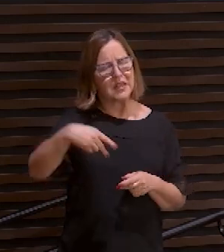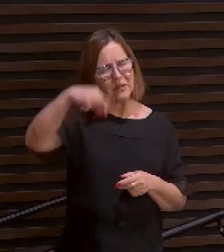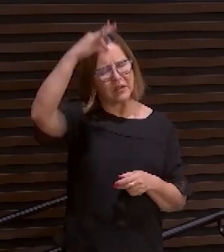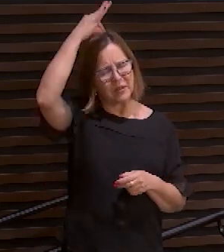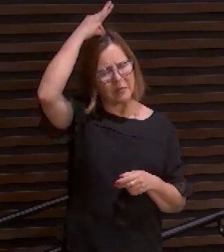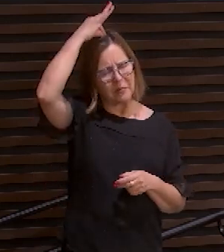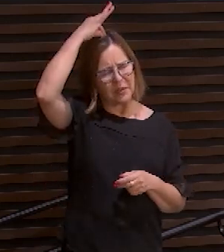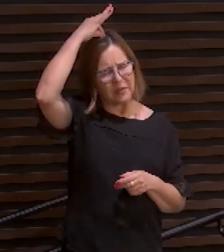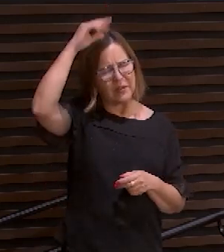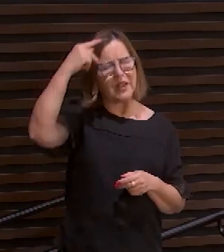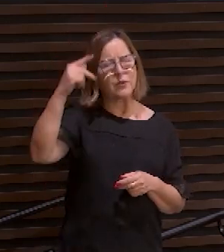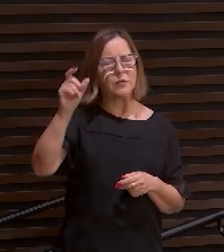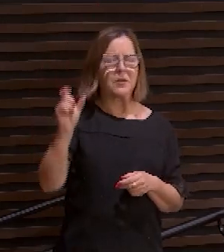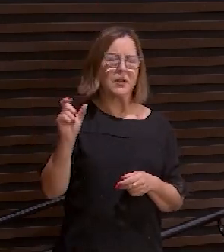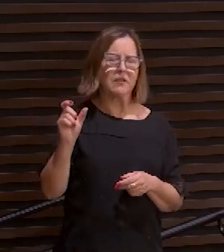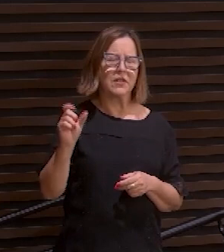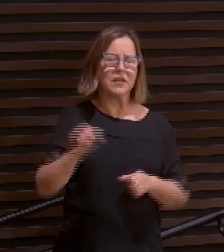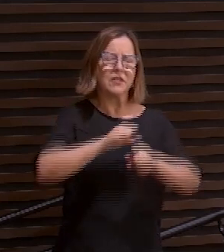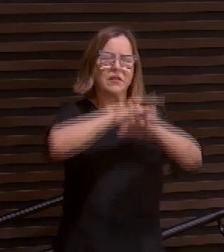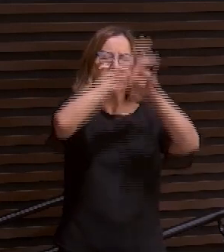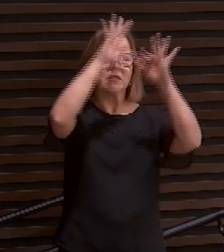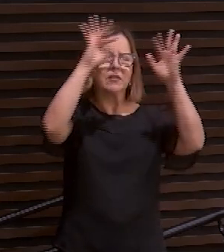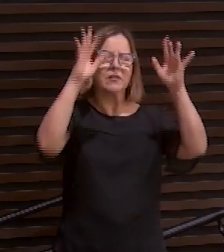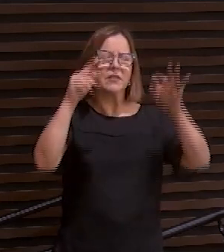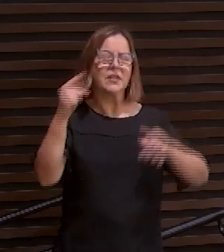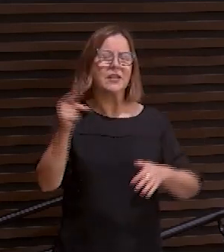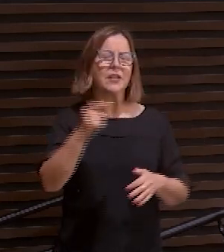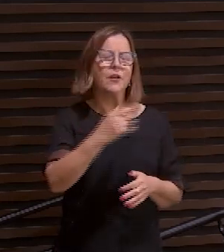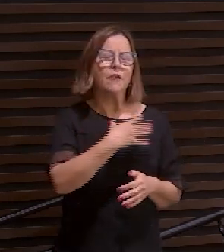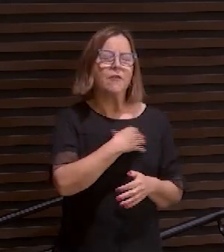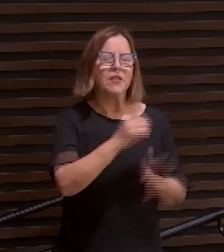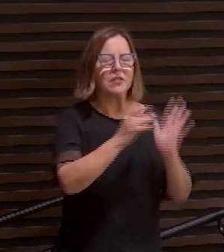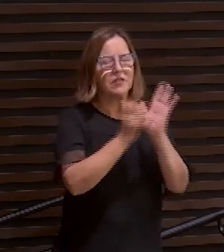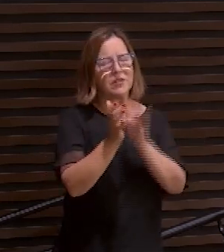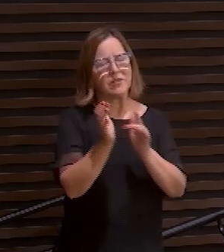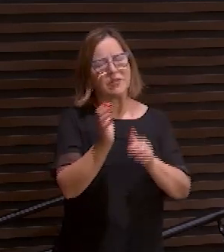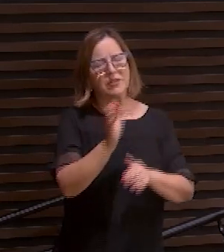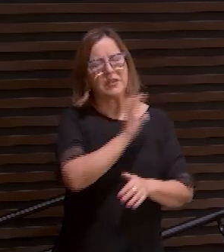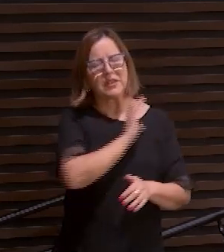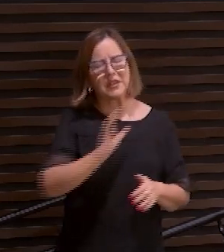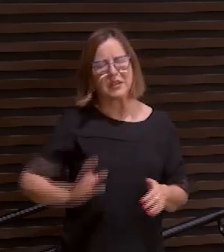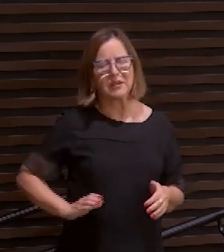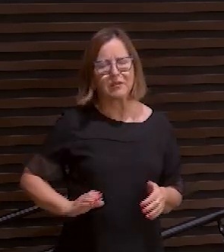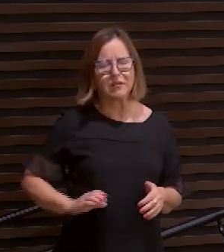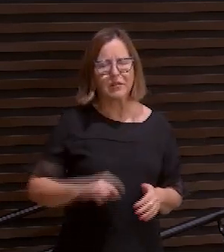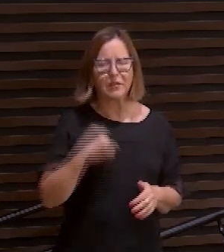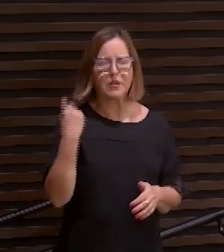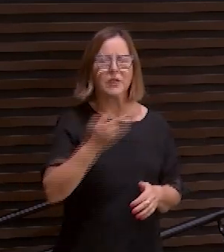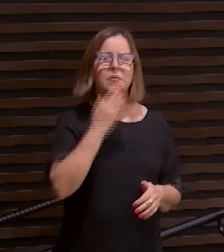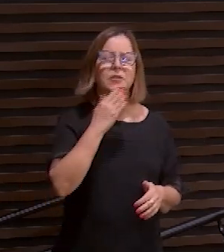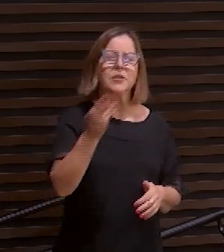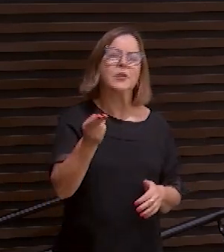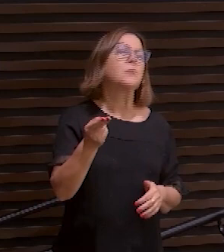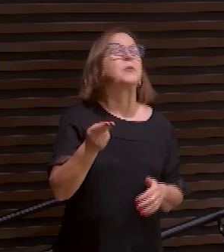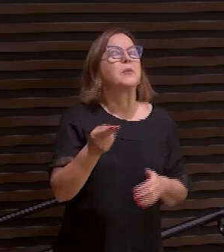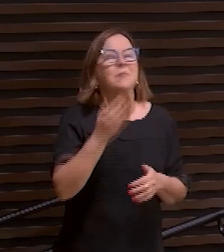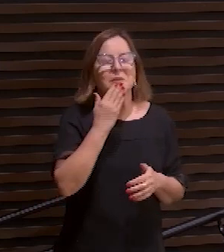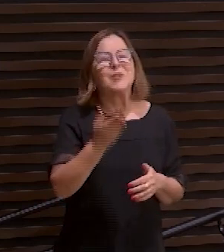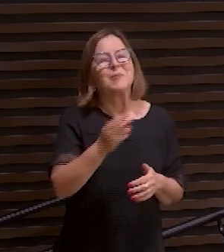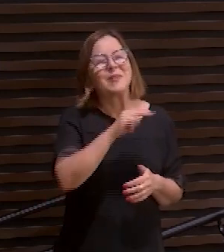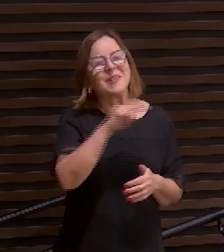e glorifica o teu Filho Jesus Cristo. É o que nós te pedimos em nome dele. Amém.